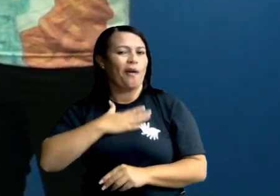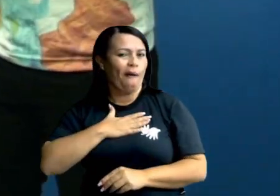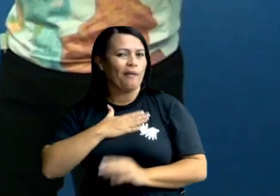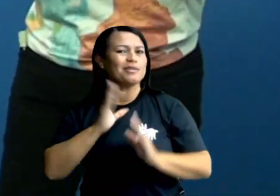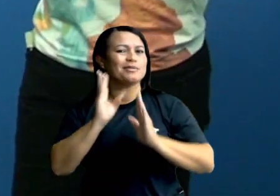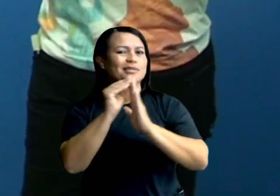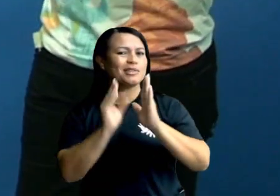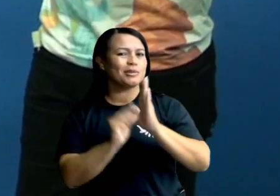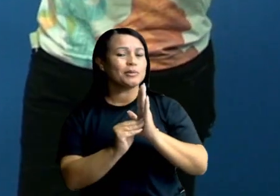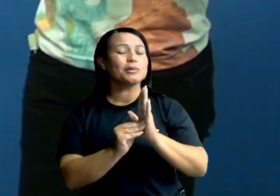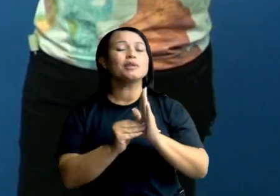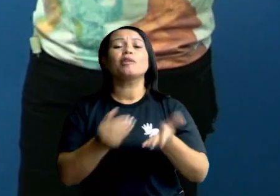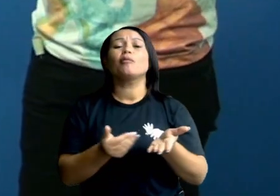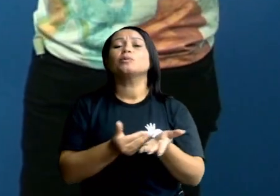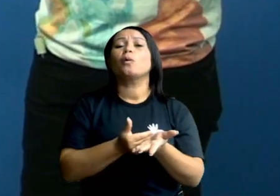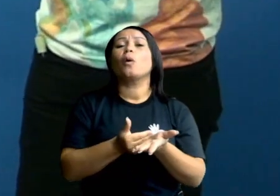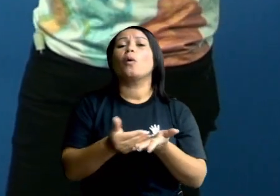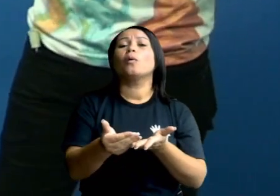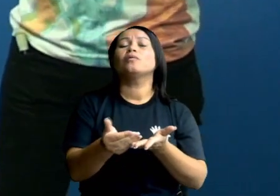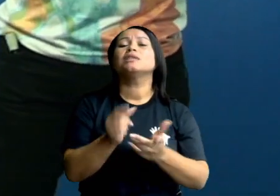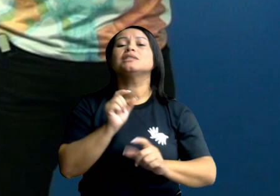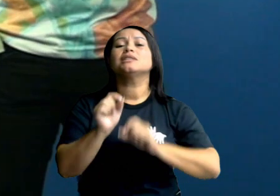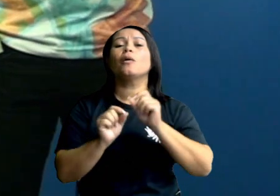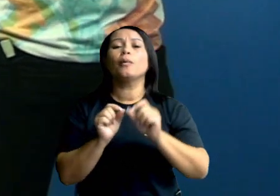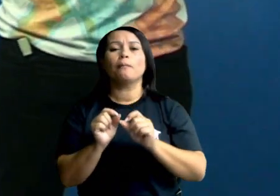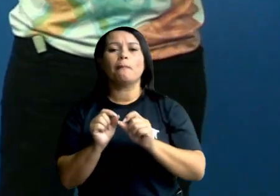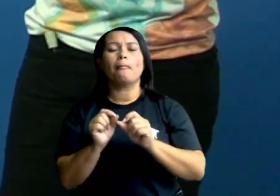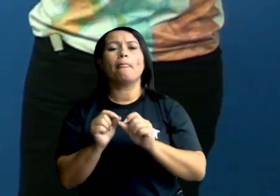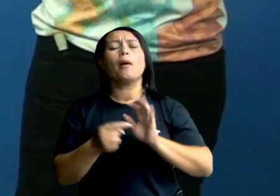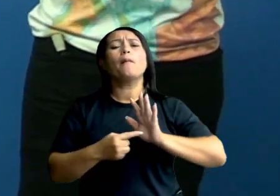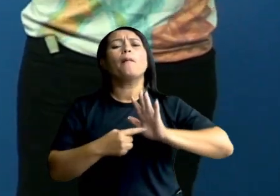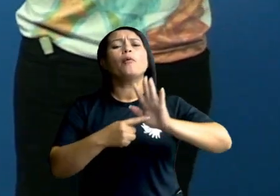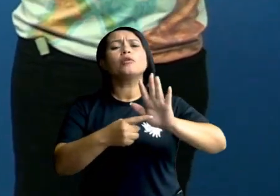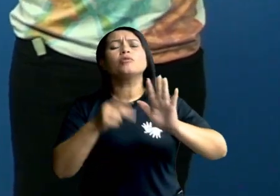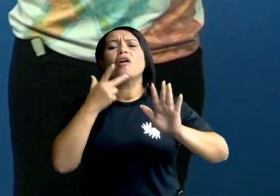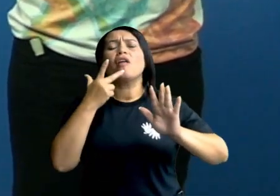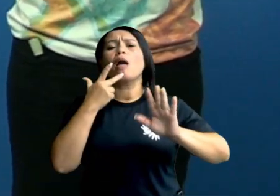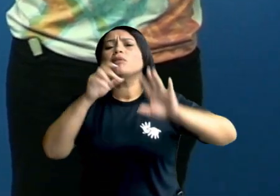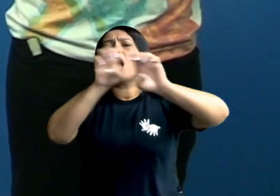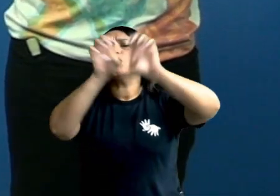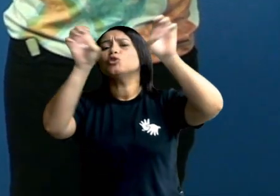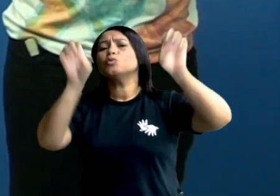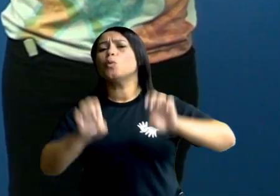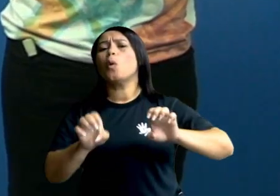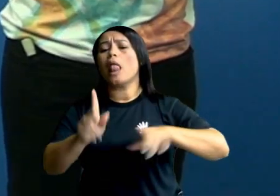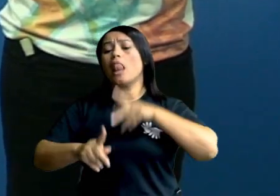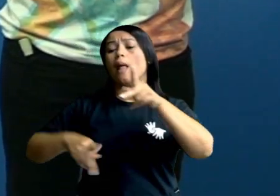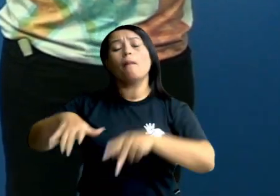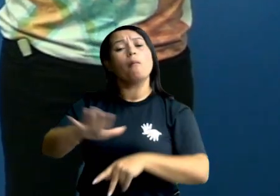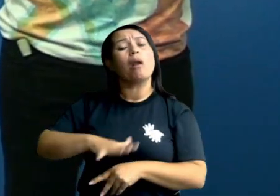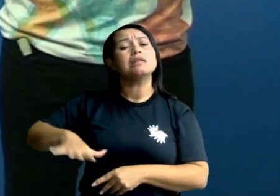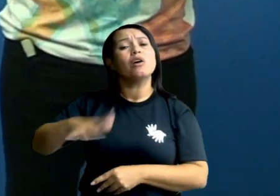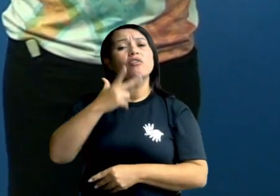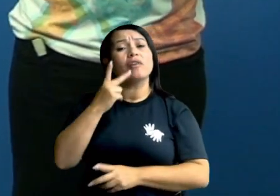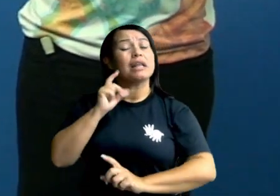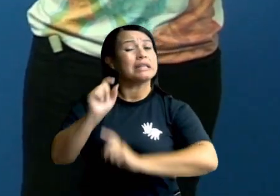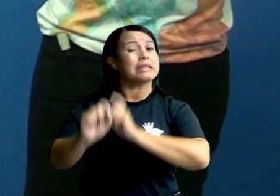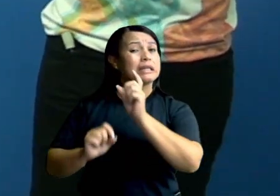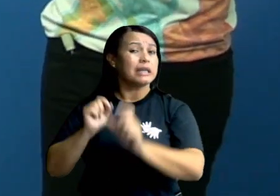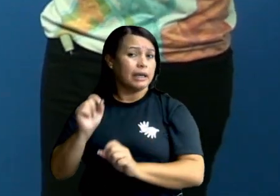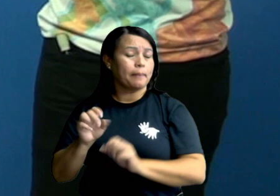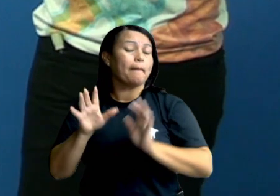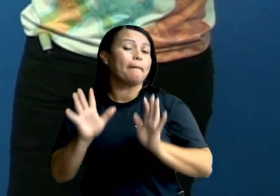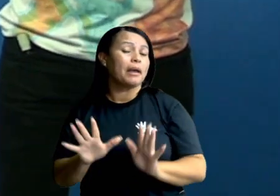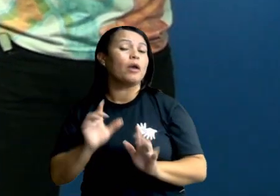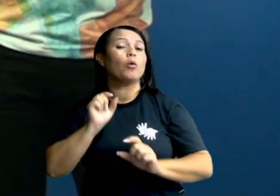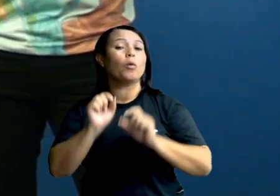para início de conversa, eu queria destacar aqui o seguinte: quando a gente fala da estrutura da população, a gente está querendo falar de quê? Bem, então